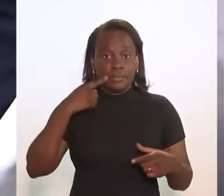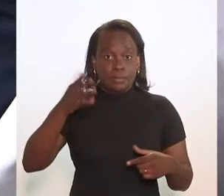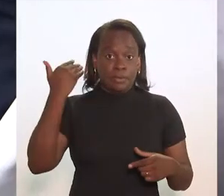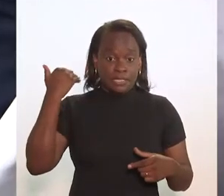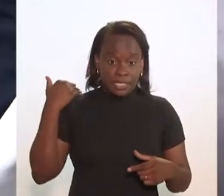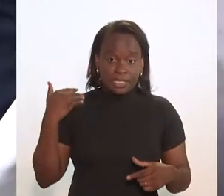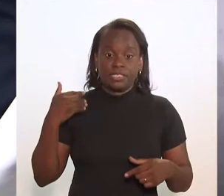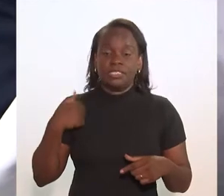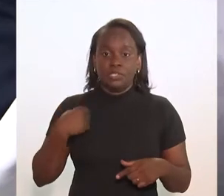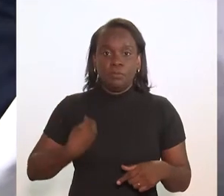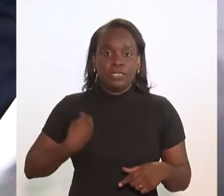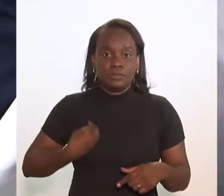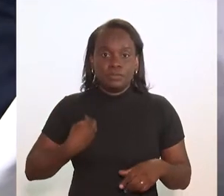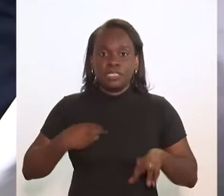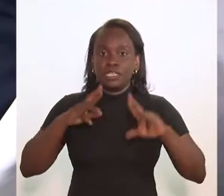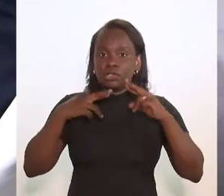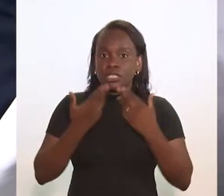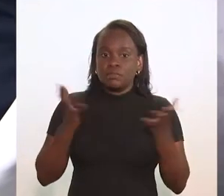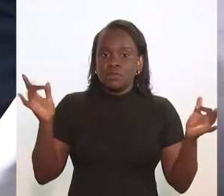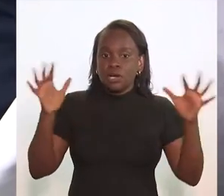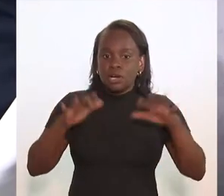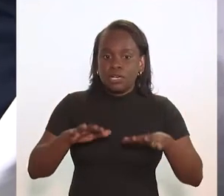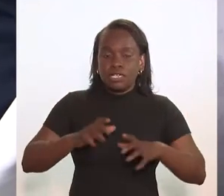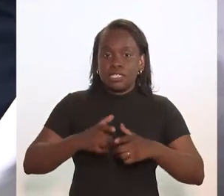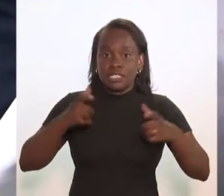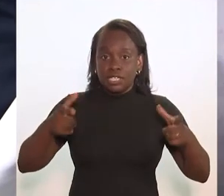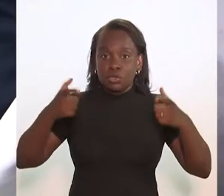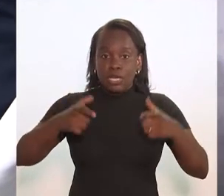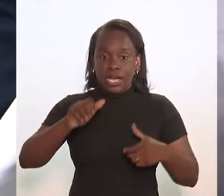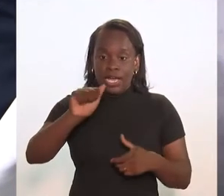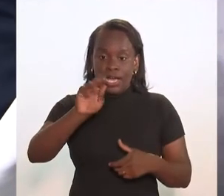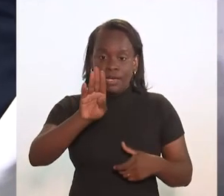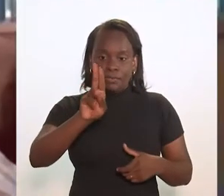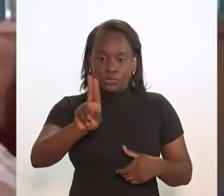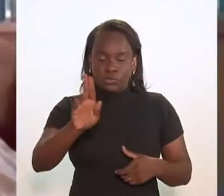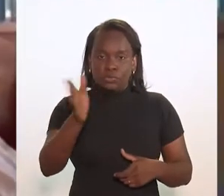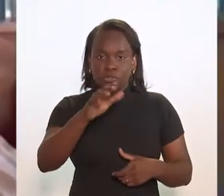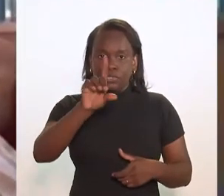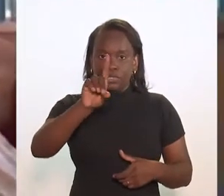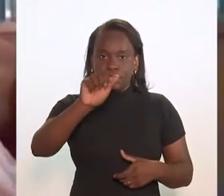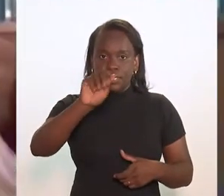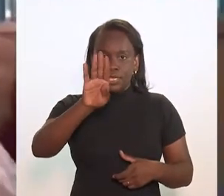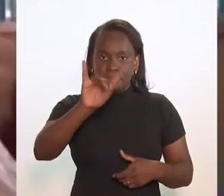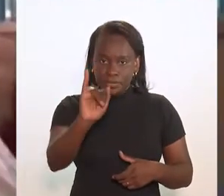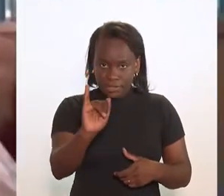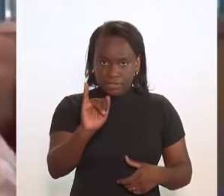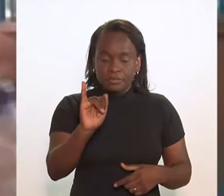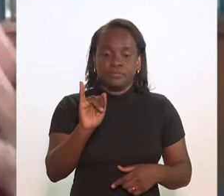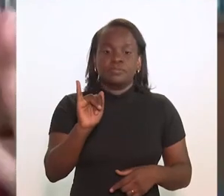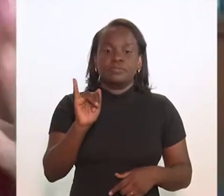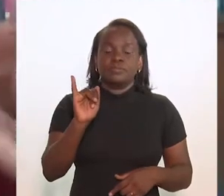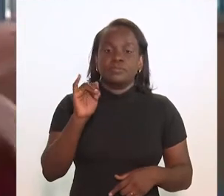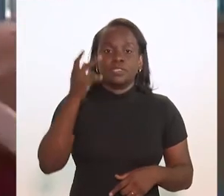passada eu participei da primeira grande conferência que aconteceu em Abu Dhabi,